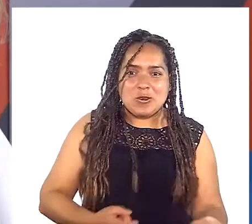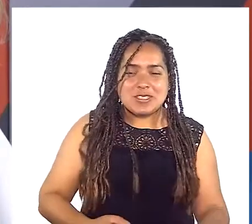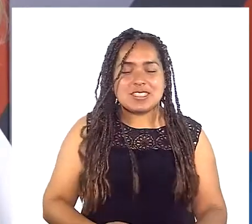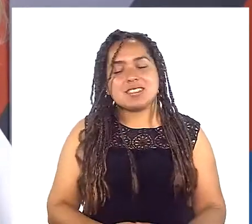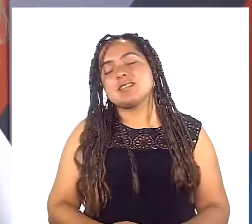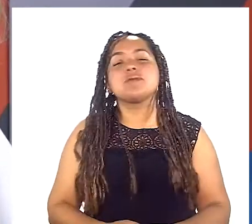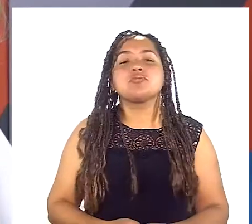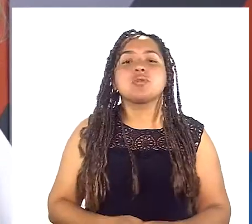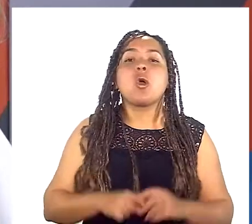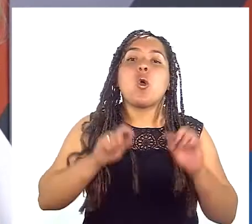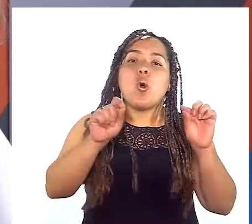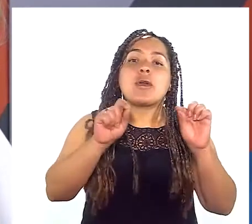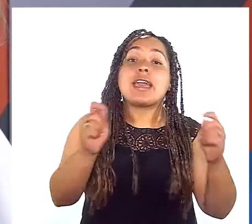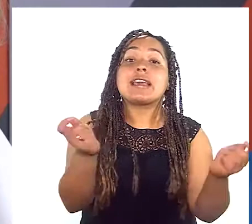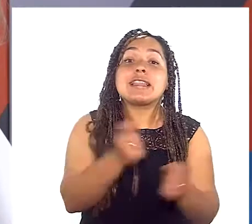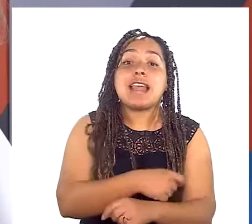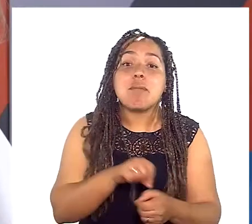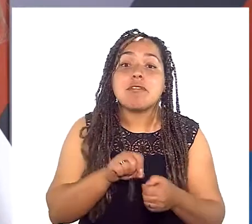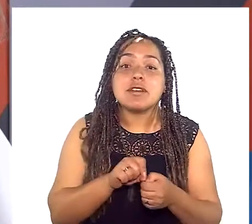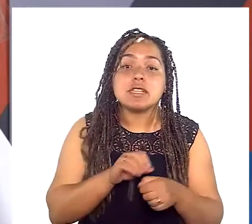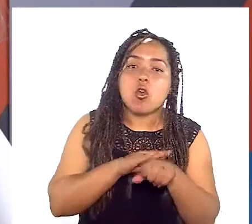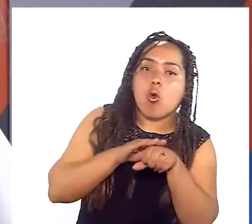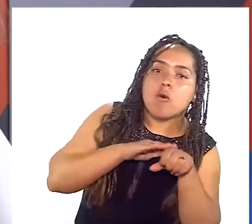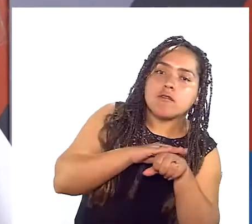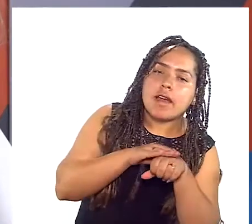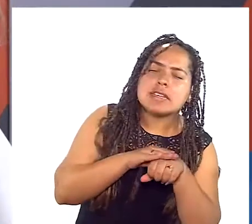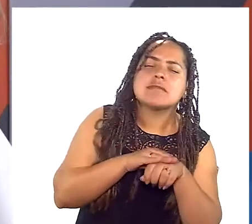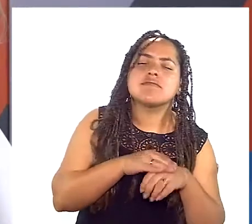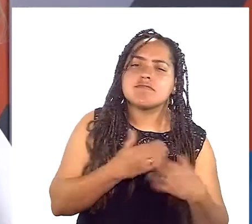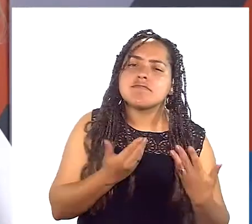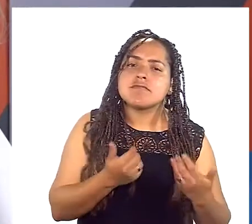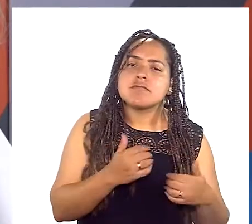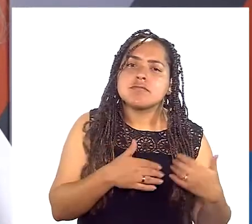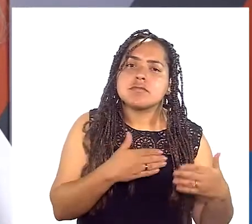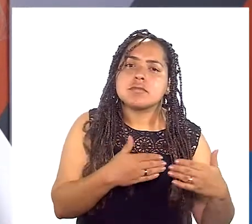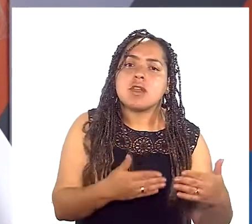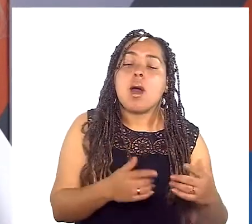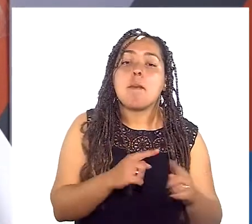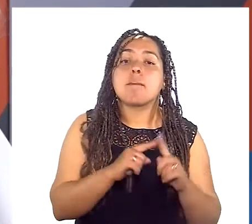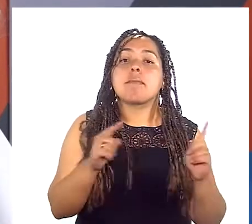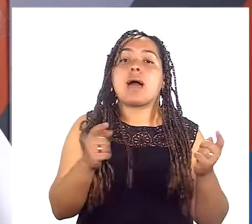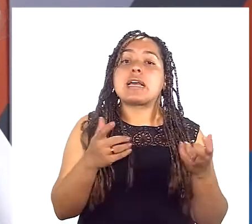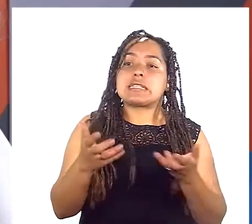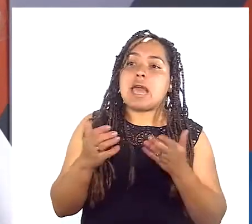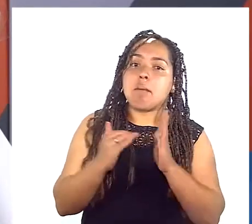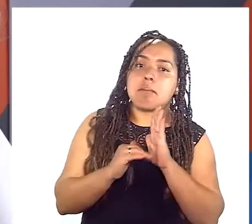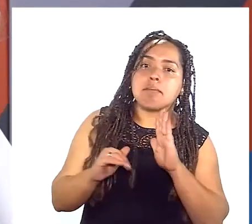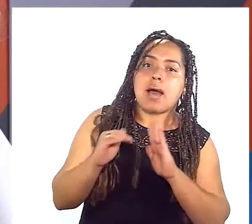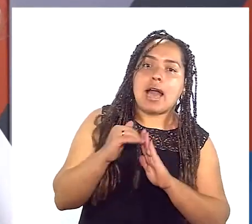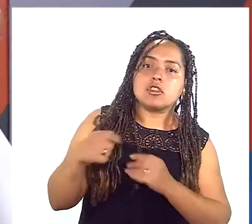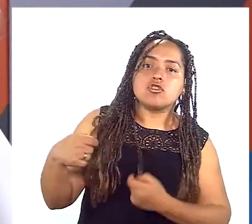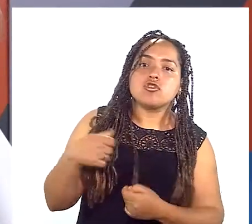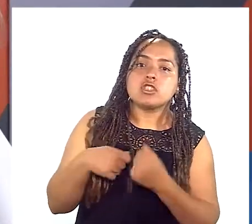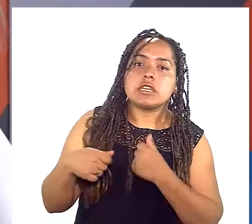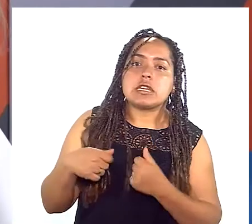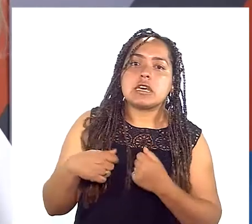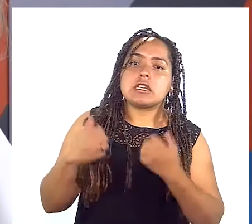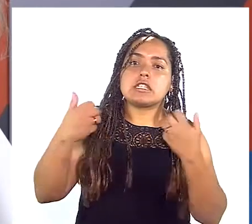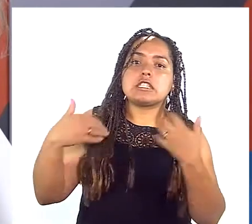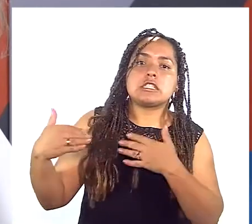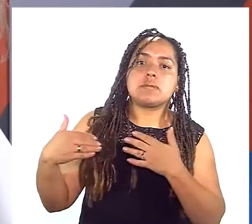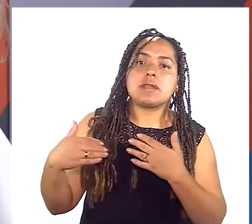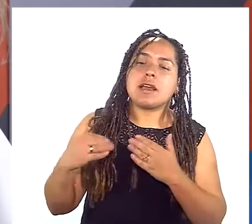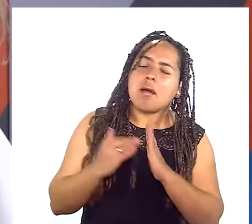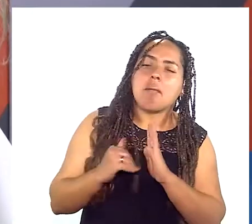para a família inteira. O que pode ser feito? Porque a conversa funciona, mas eu acho que, assim, eu queria